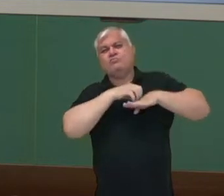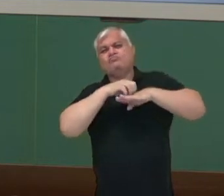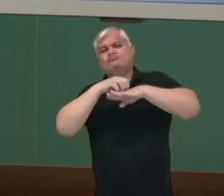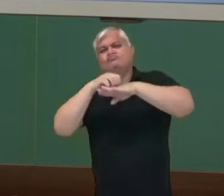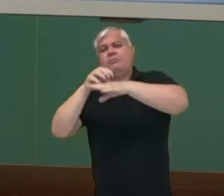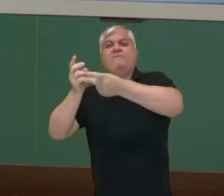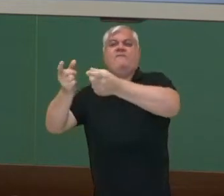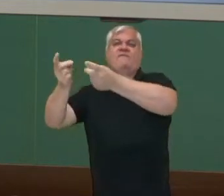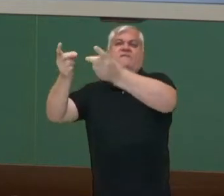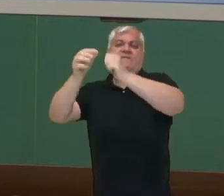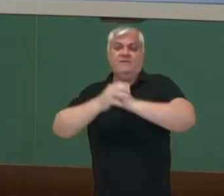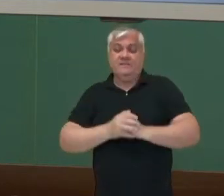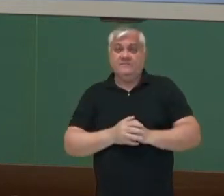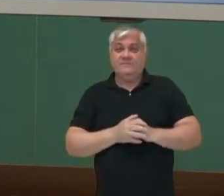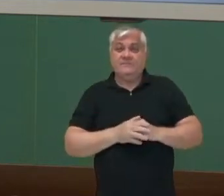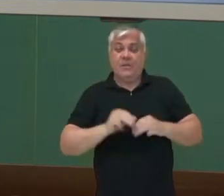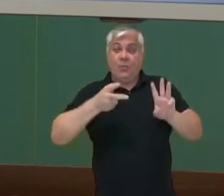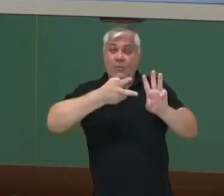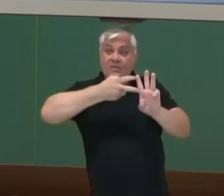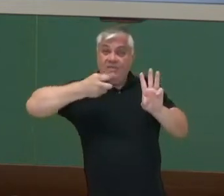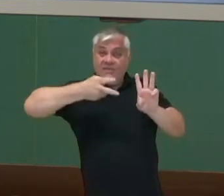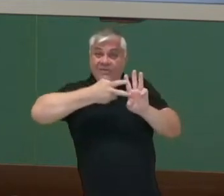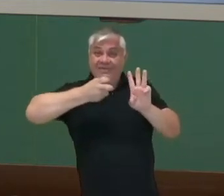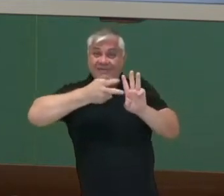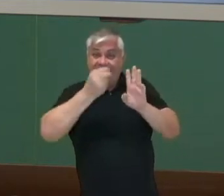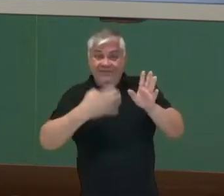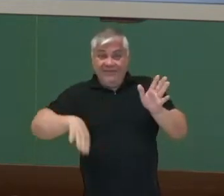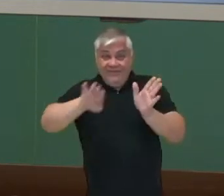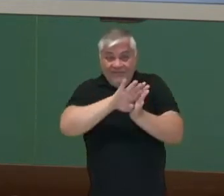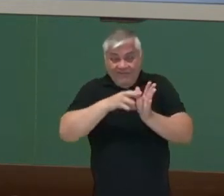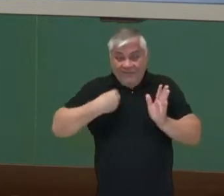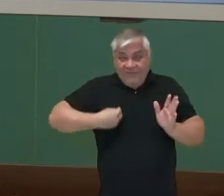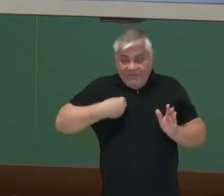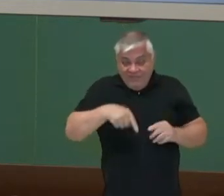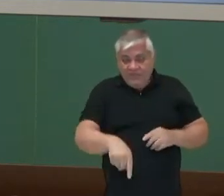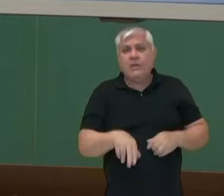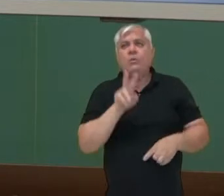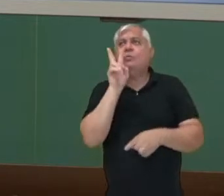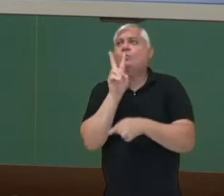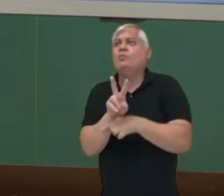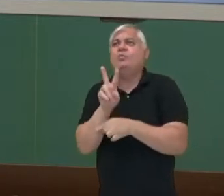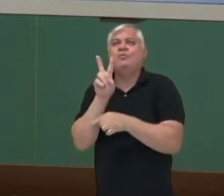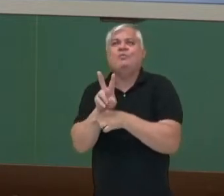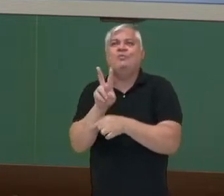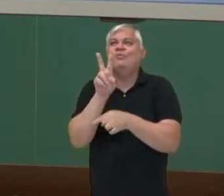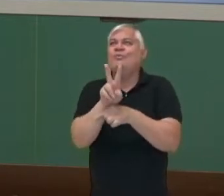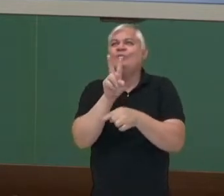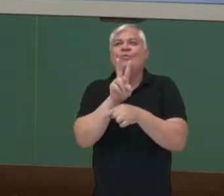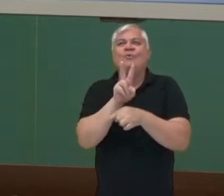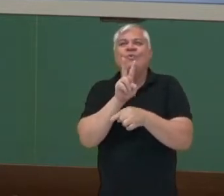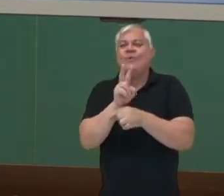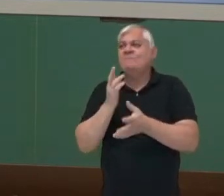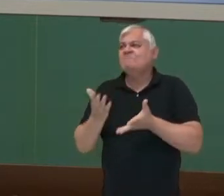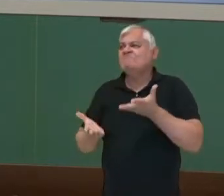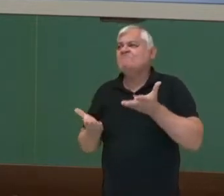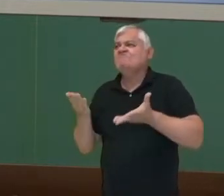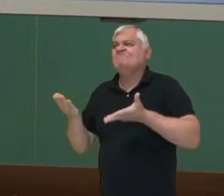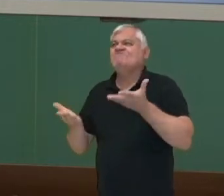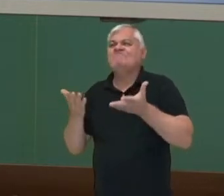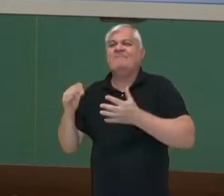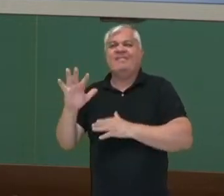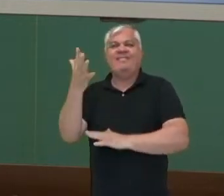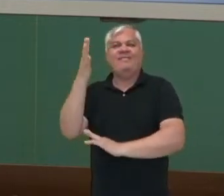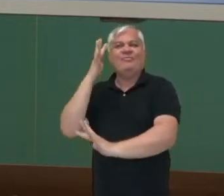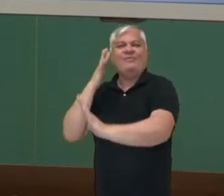os povos indígenas que viviam nessas áreas, antes da chegada dos colonizadores, eles tinham uma forma de se relacionar com o